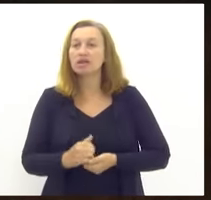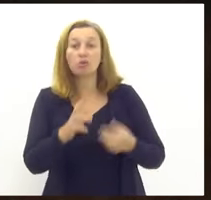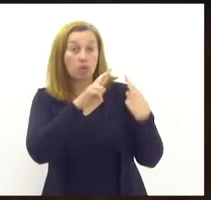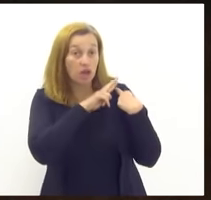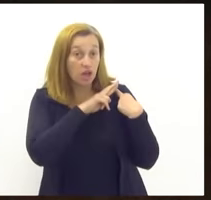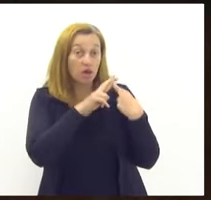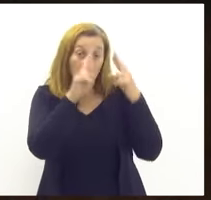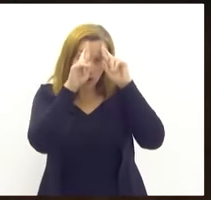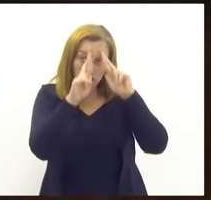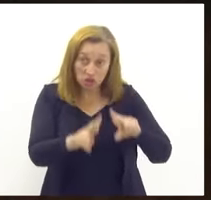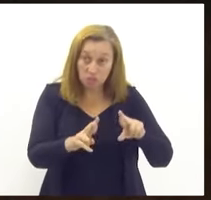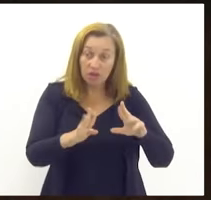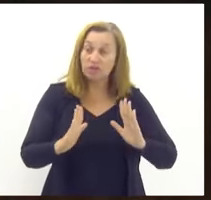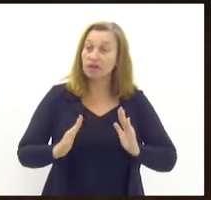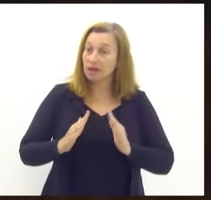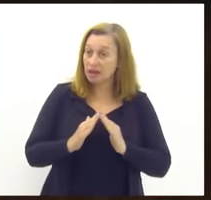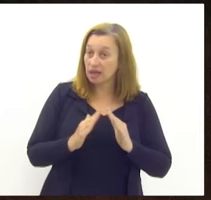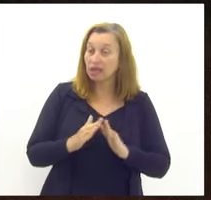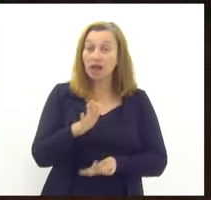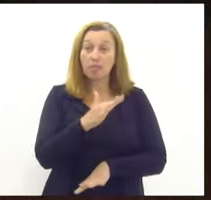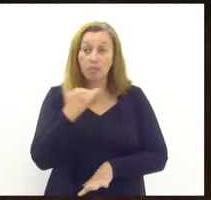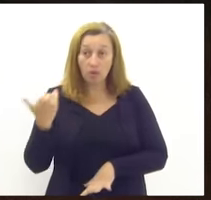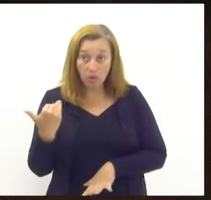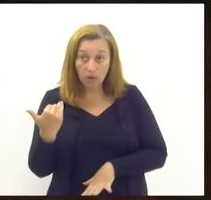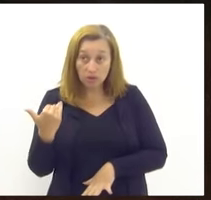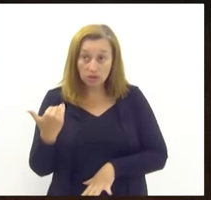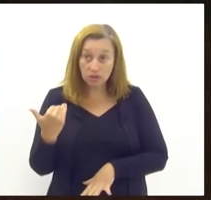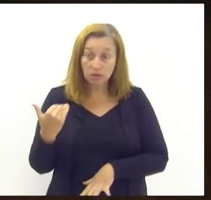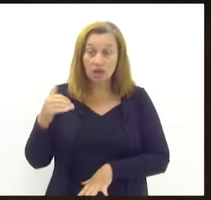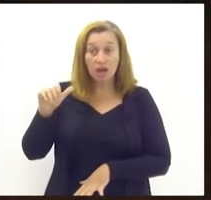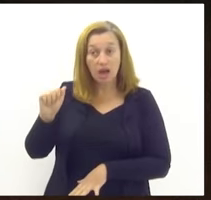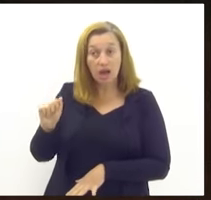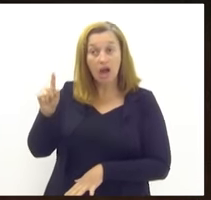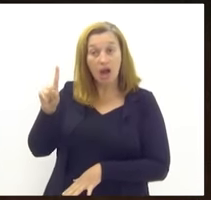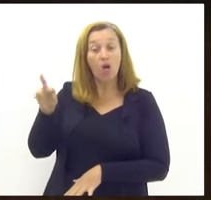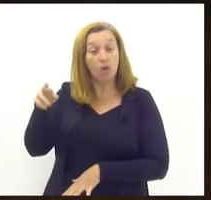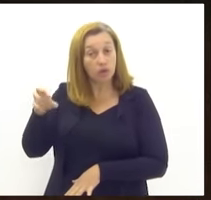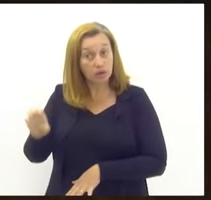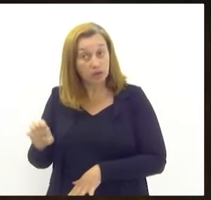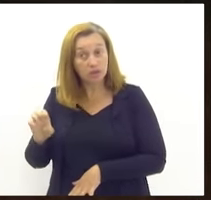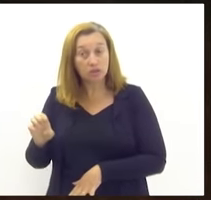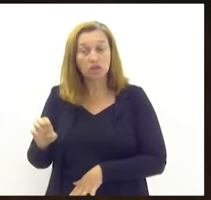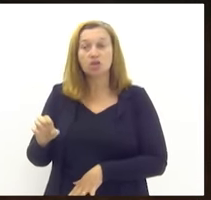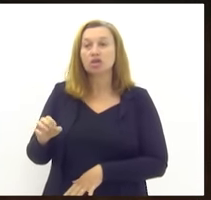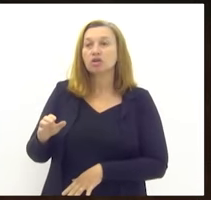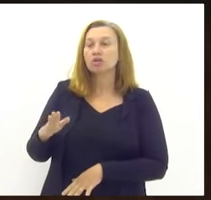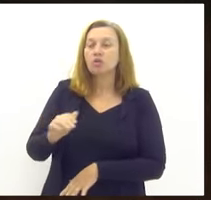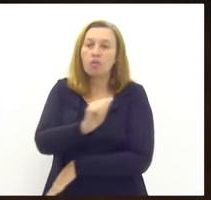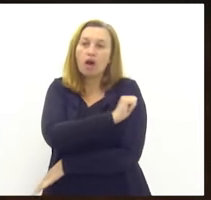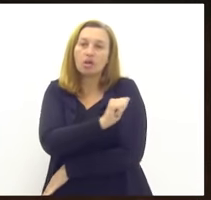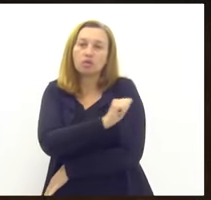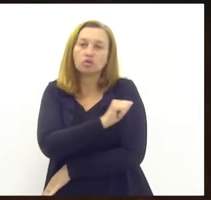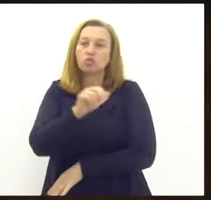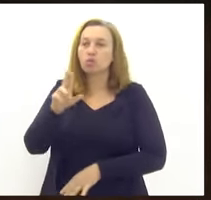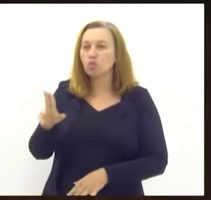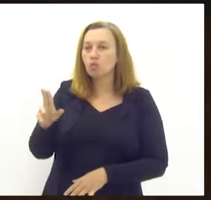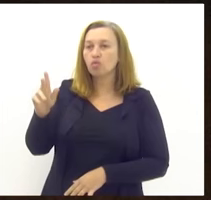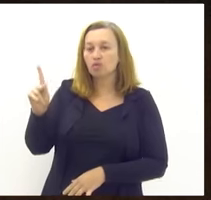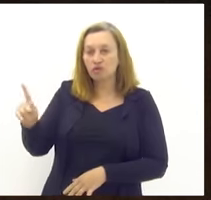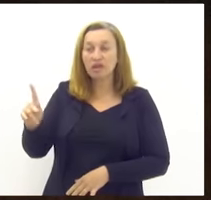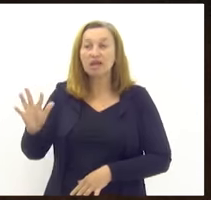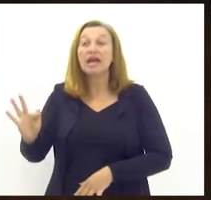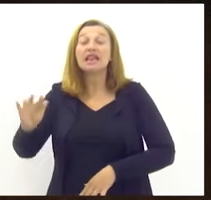respeito que teve a morte desse do do algn O Estudante da uf e enfim depois disso